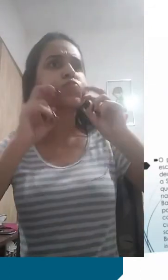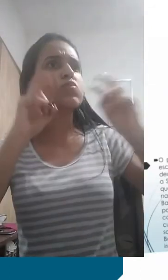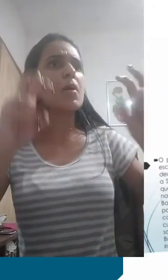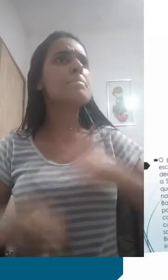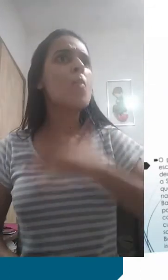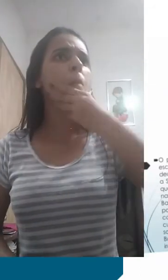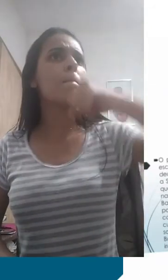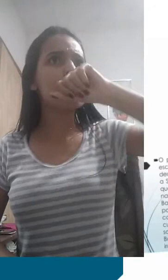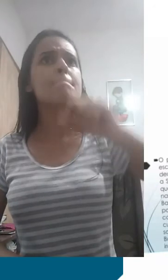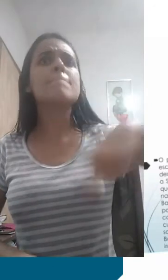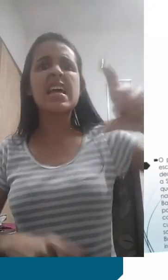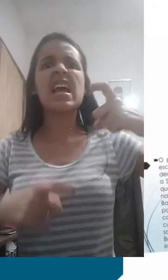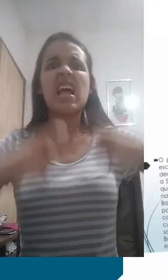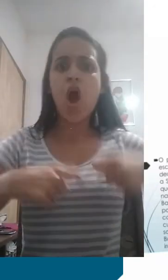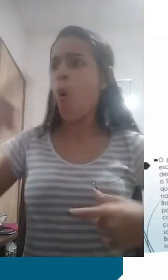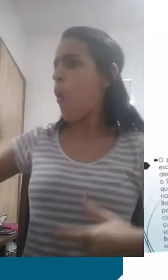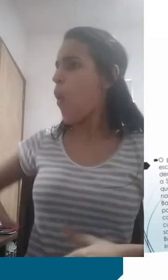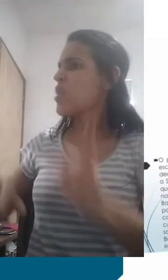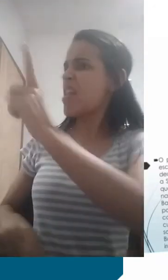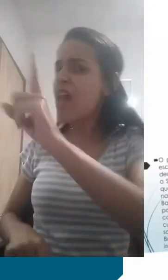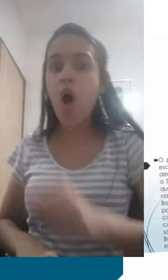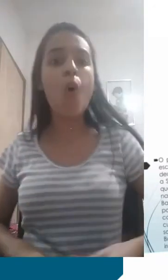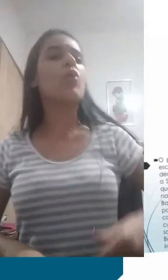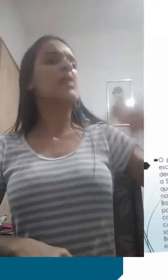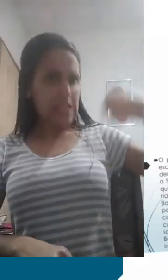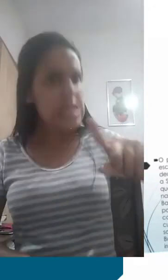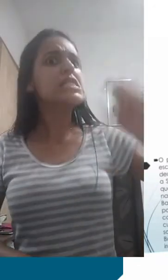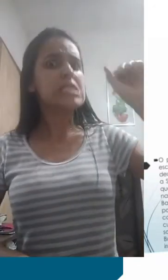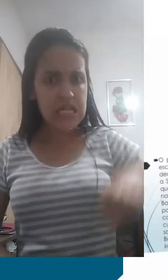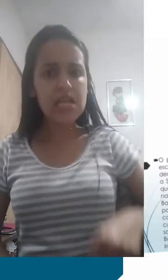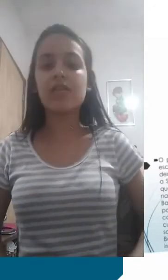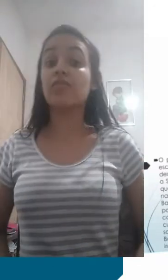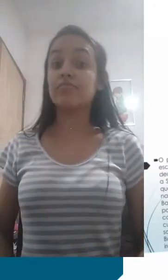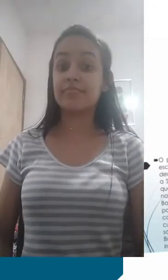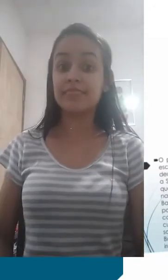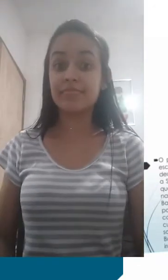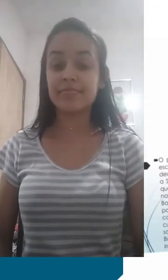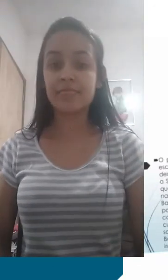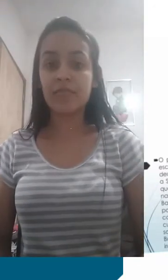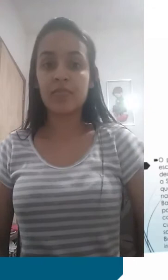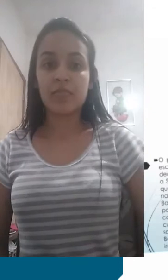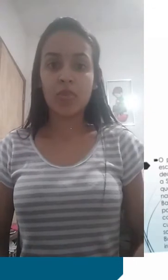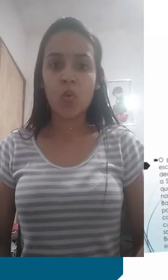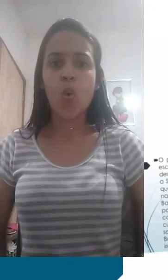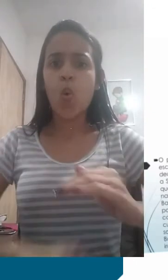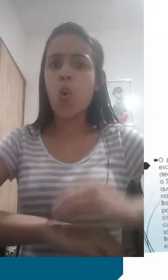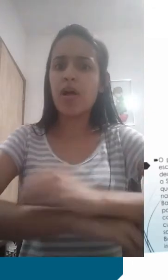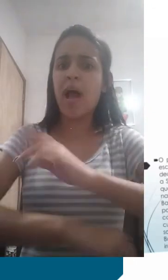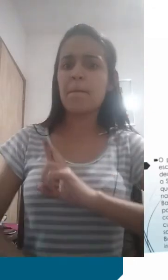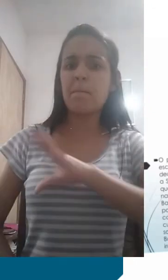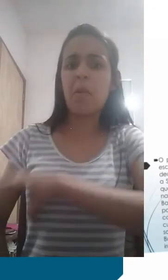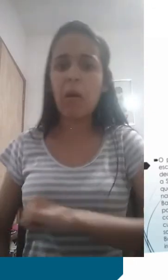não foi, não foi. O sapo tanoeiro, parnasiano aguado,